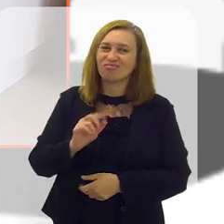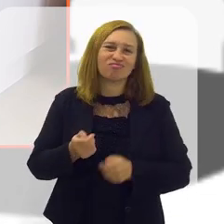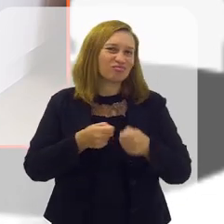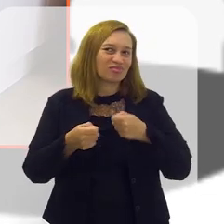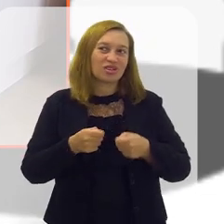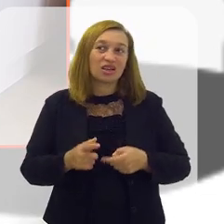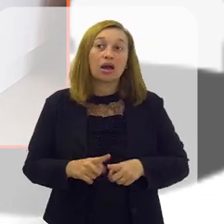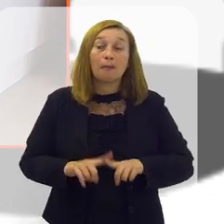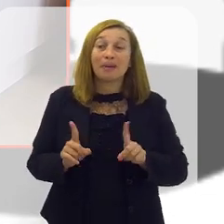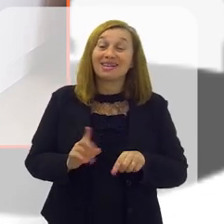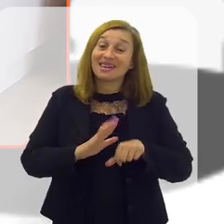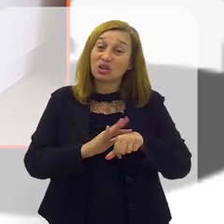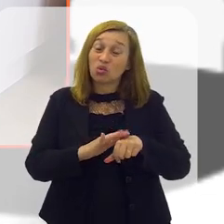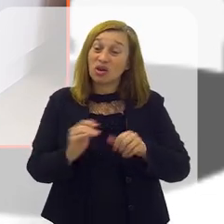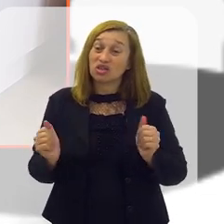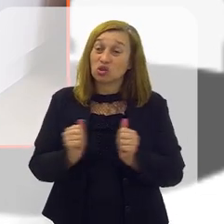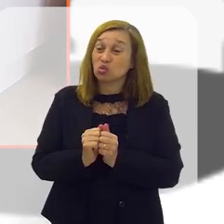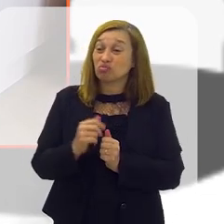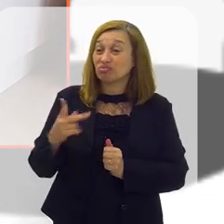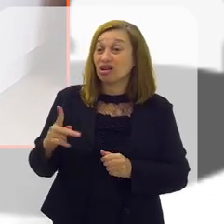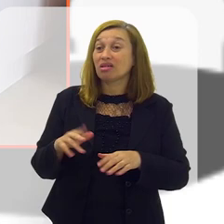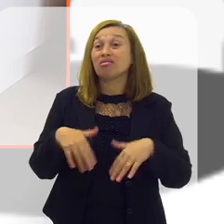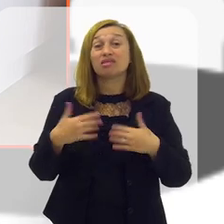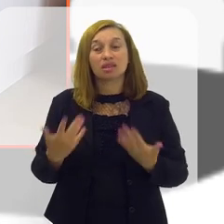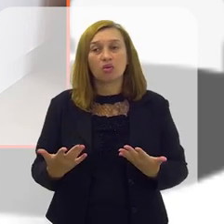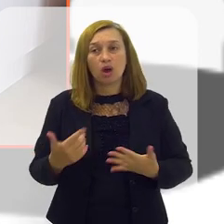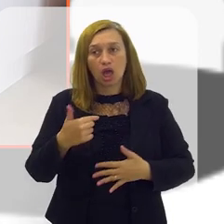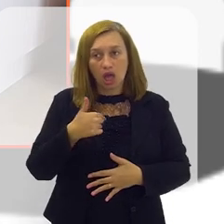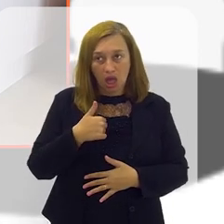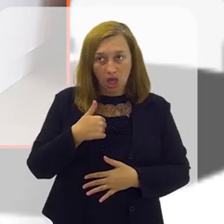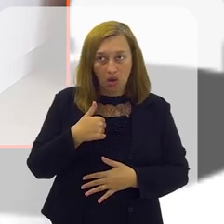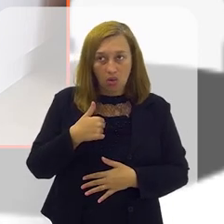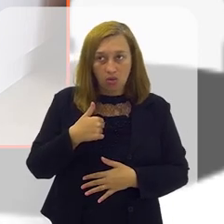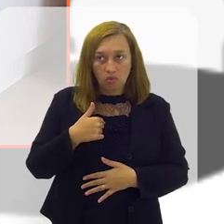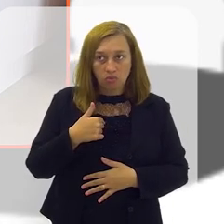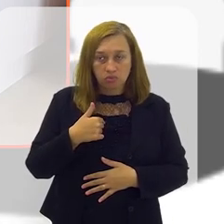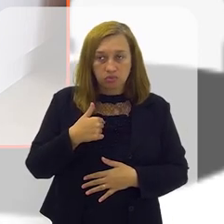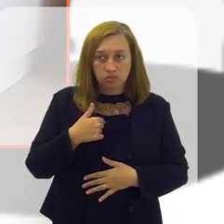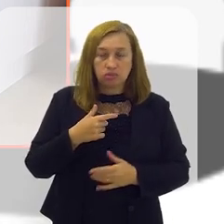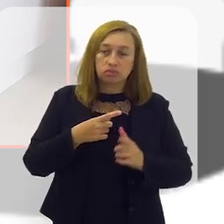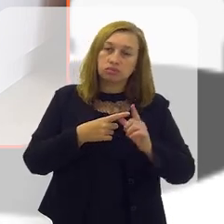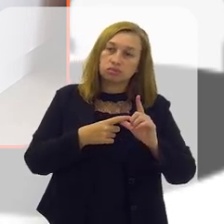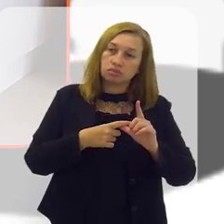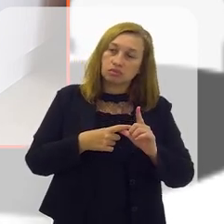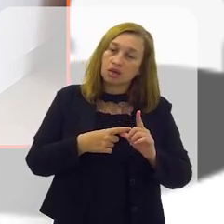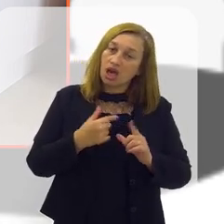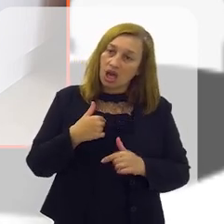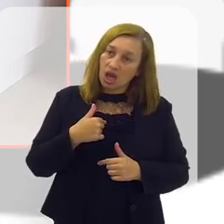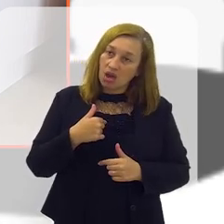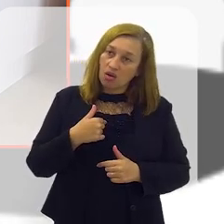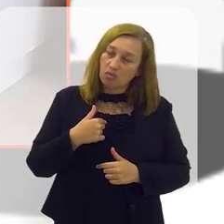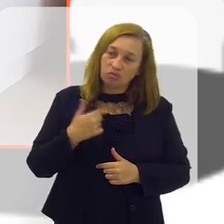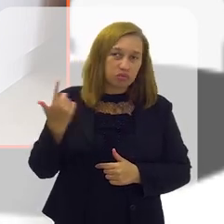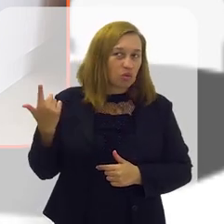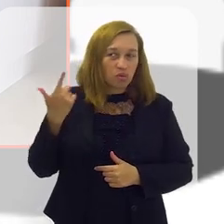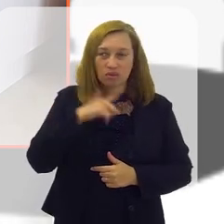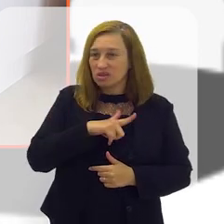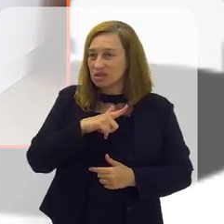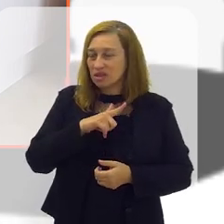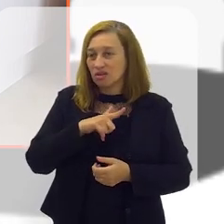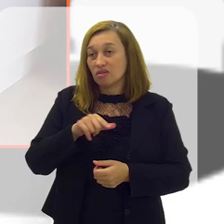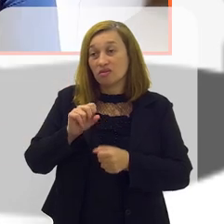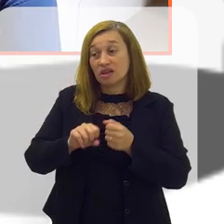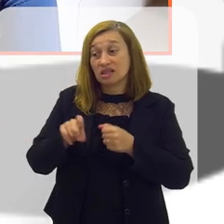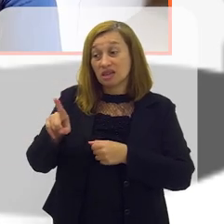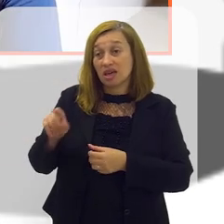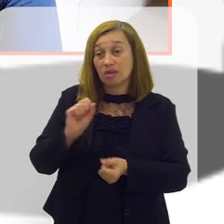controla. Mas ela adoece junto. Então, eu sou impotente diante do alcoolismo da outra pessoa. Esse é